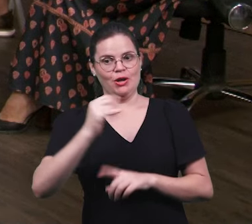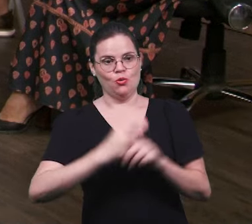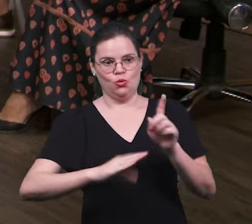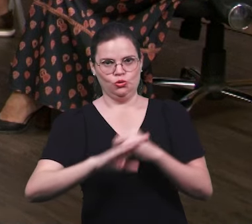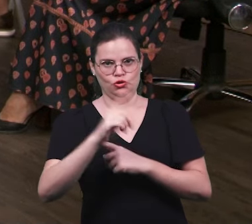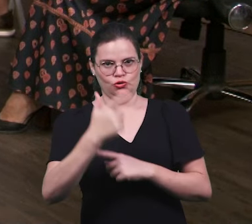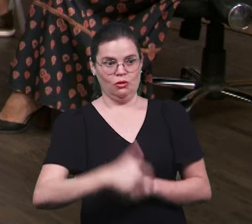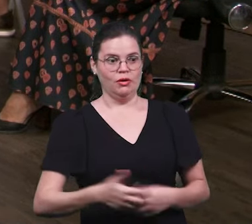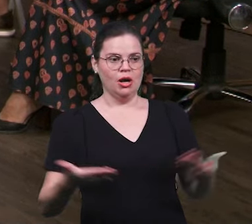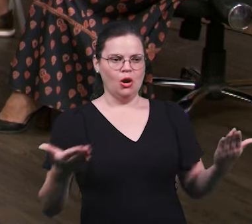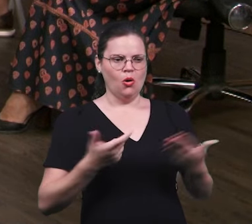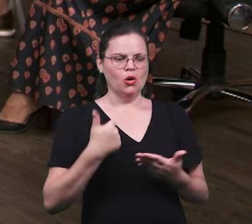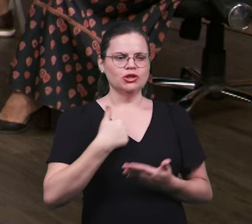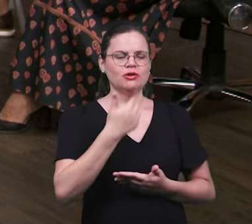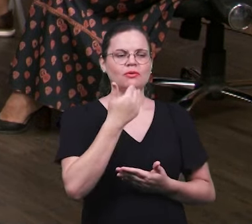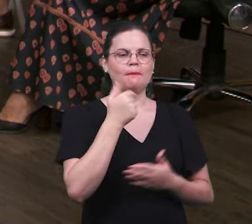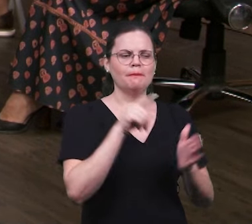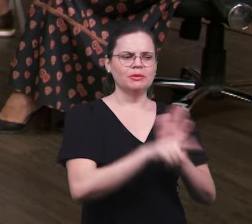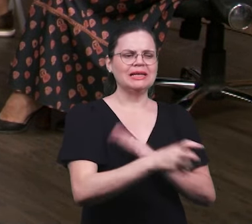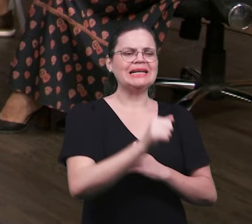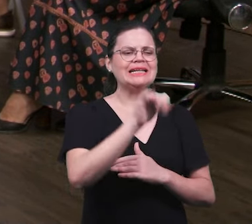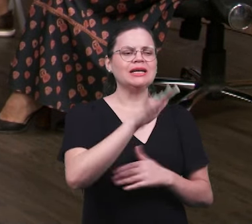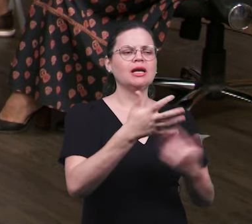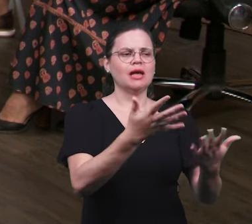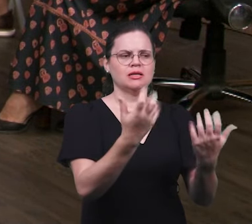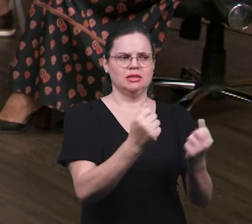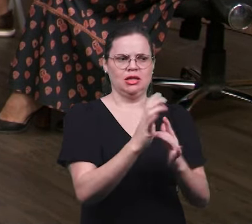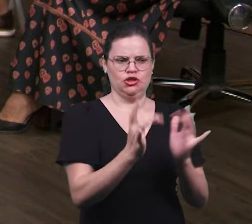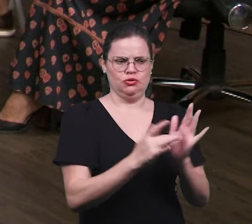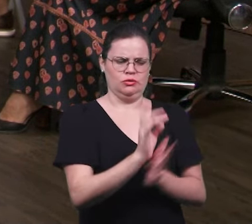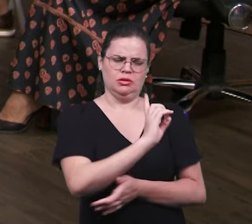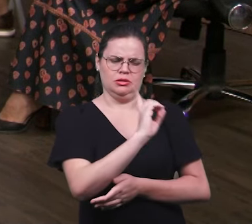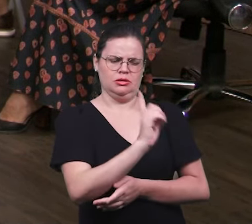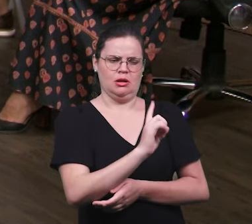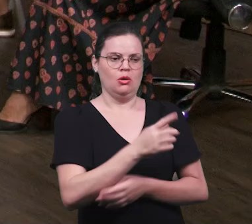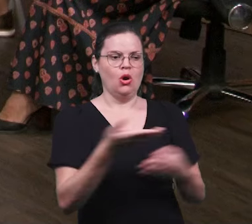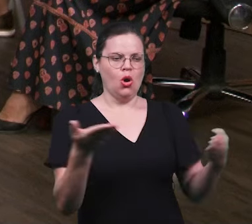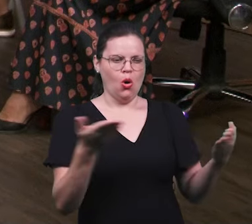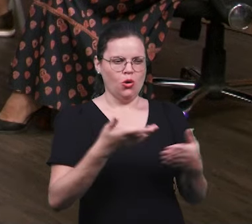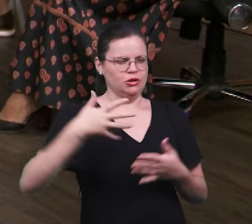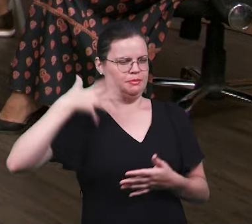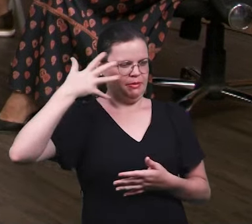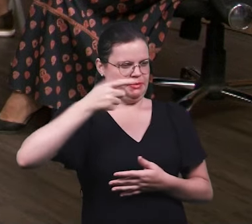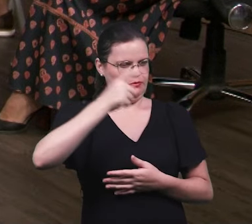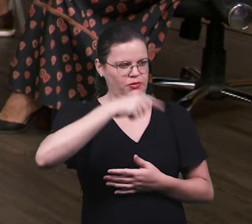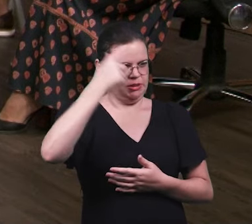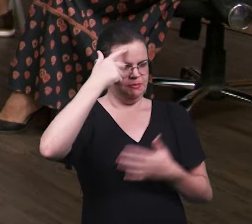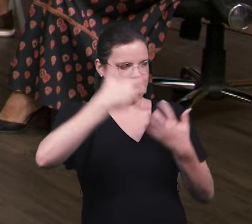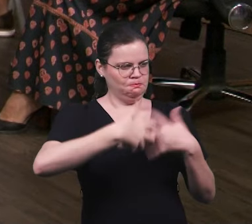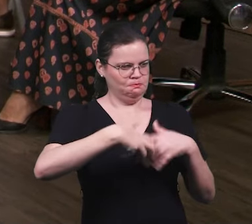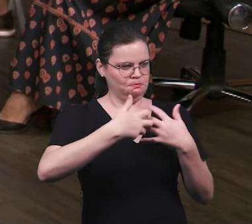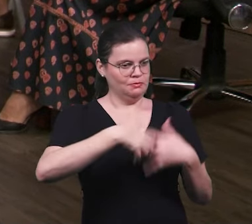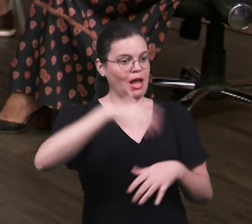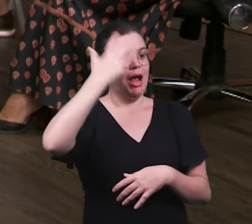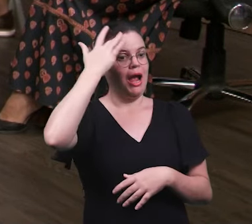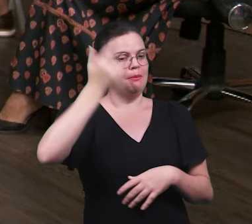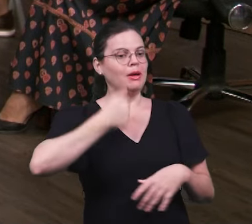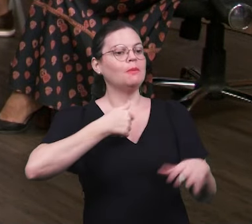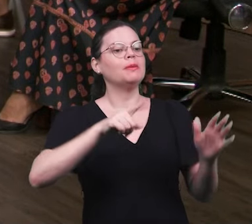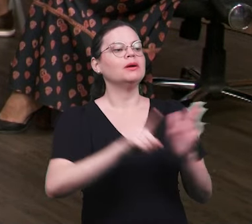fazer apelo para quem quer aceitar Jesus, não. Vocês que vieram hoje, meditem no que eu falei e